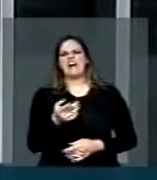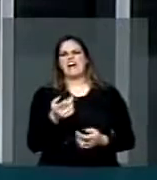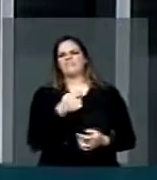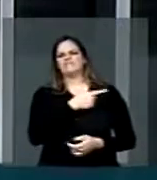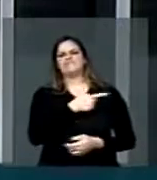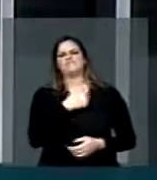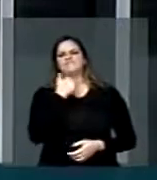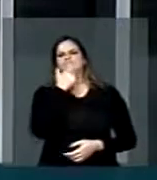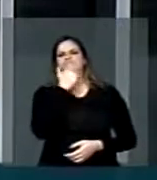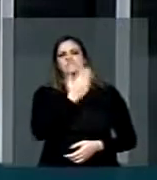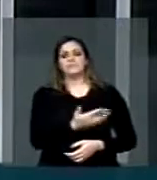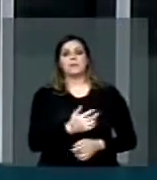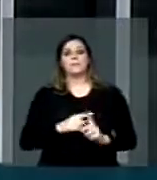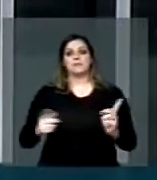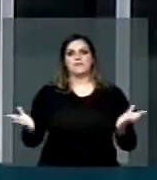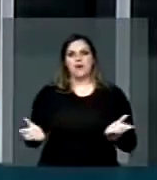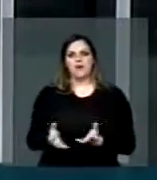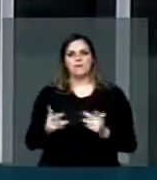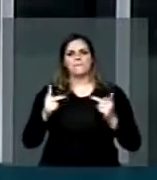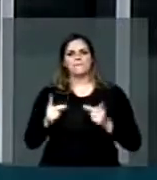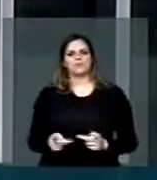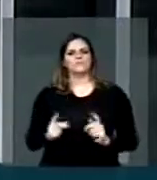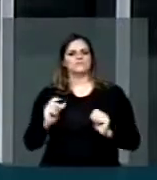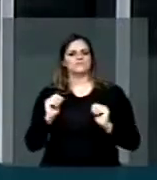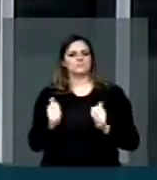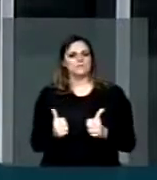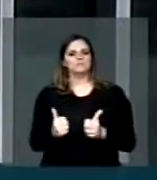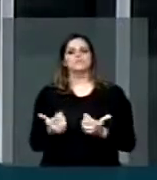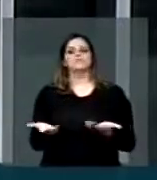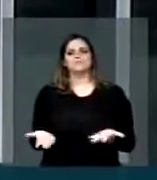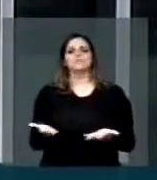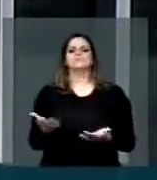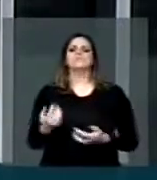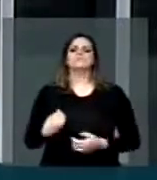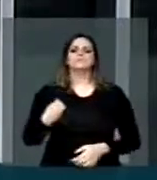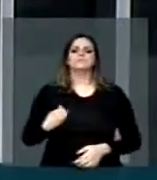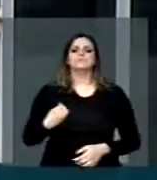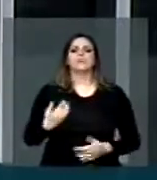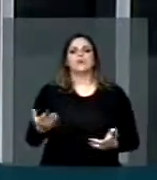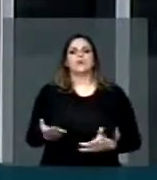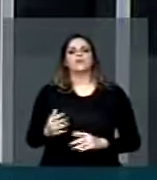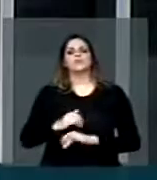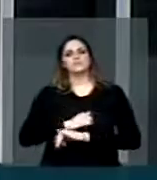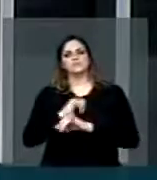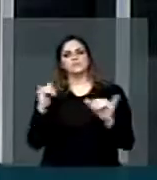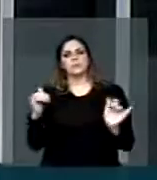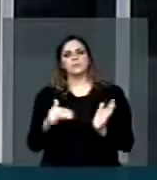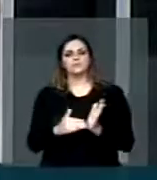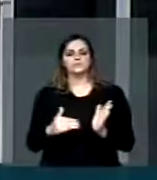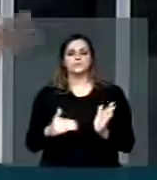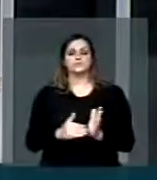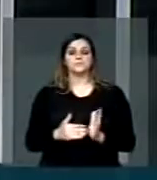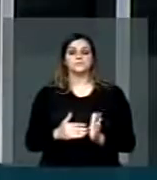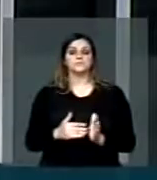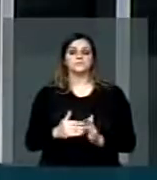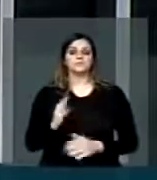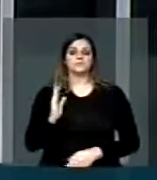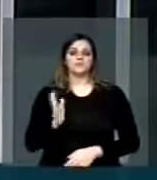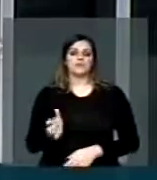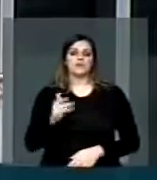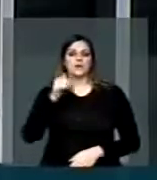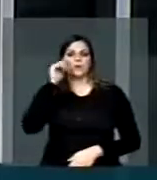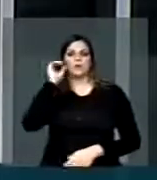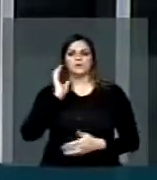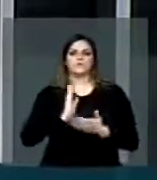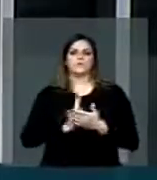e agora está aí o projeto sendo realidade. Por fim, senhor presidente, quero aqui dizer que depois de termos aprovado ontem